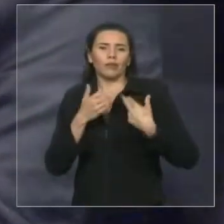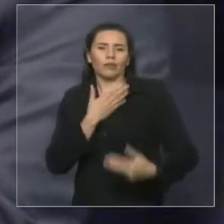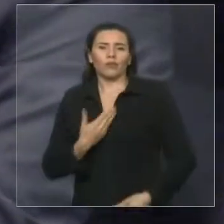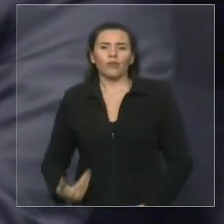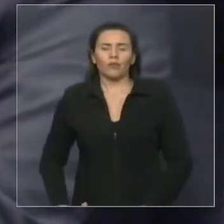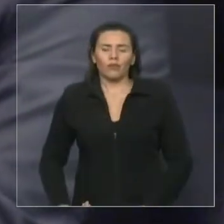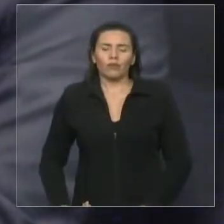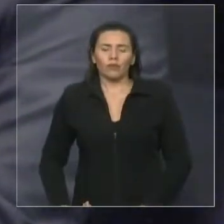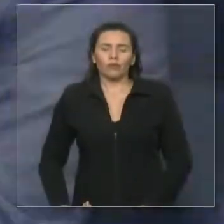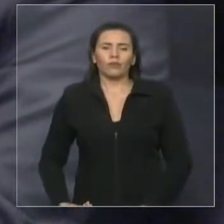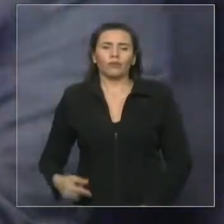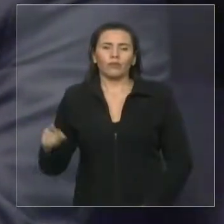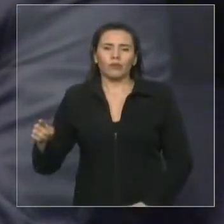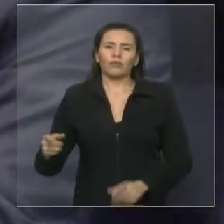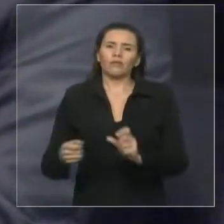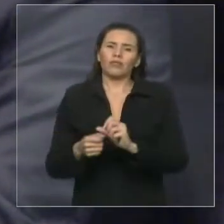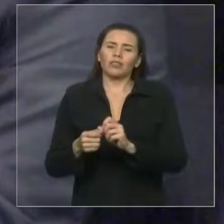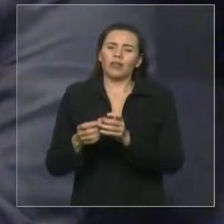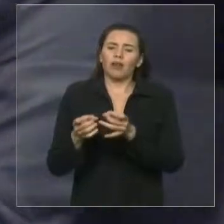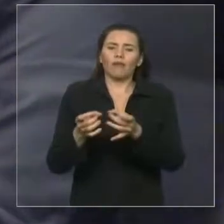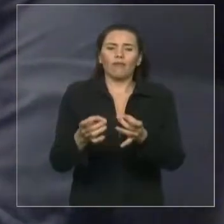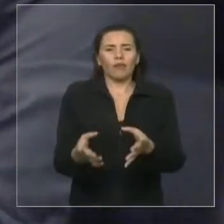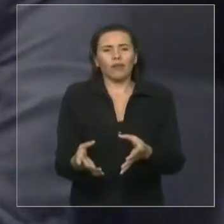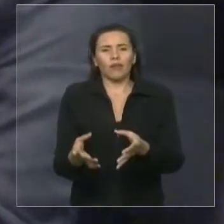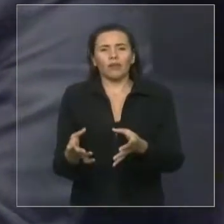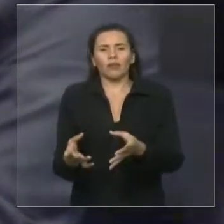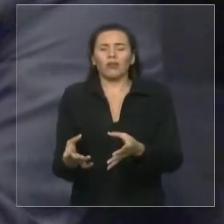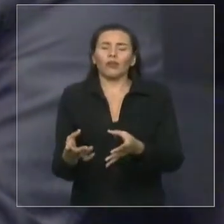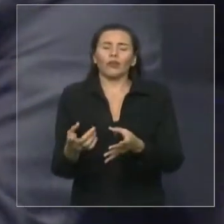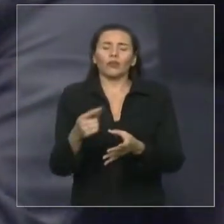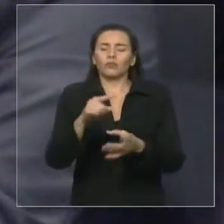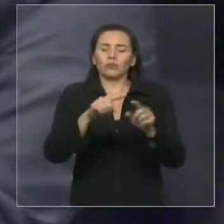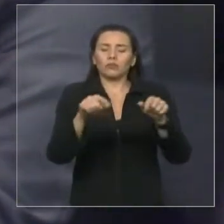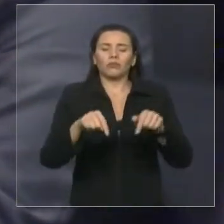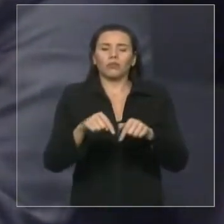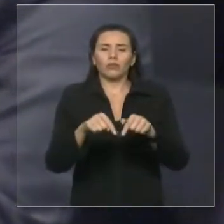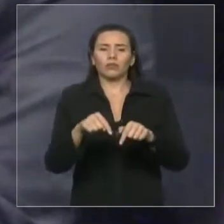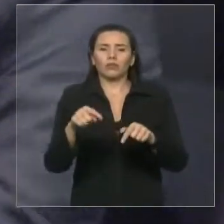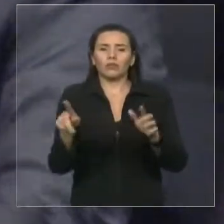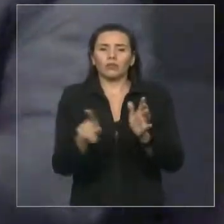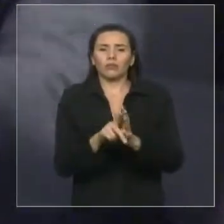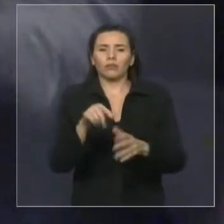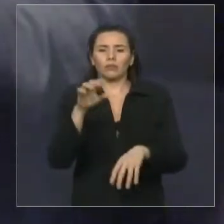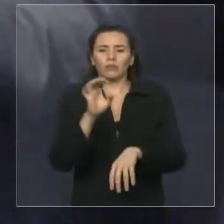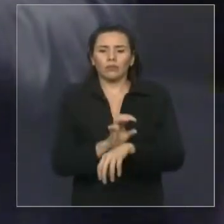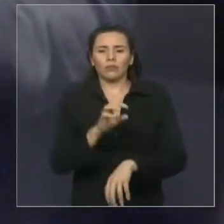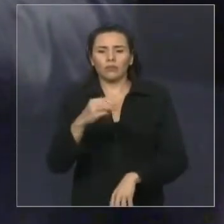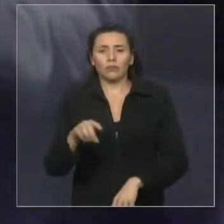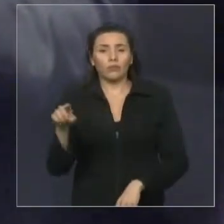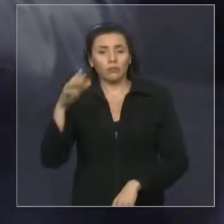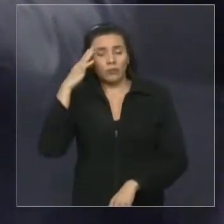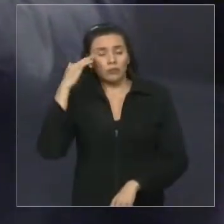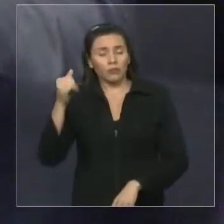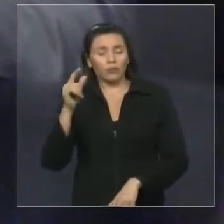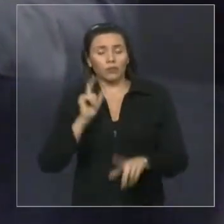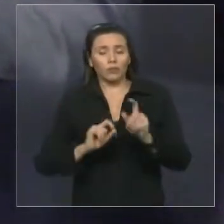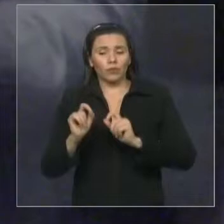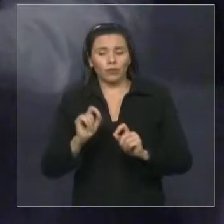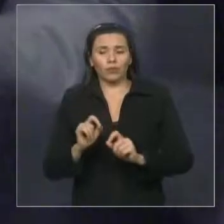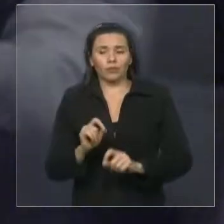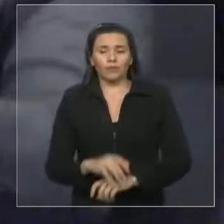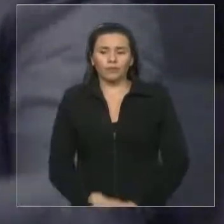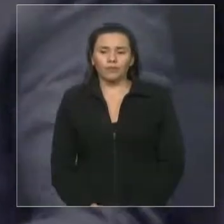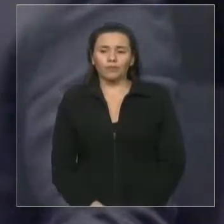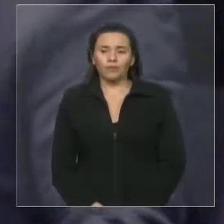for interesse, obviamente, econômico do estado, de um terreno do Maranhão, do estado do Maranhão. Vossa Excelência sabe, tão bem quanto eu,